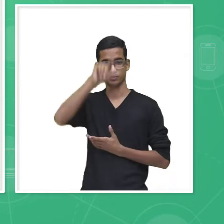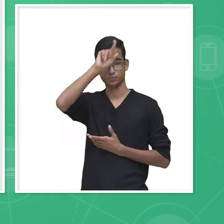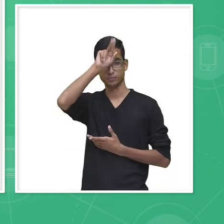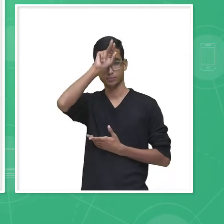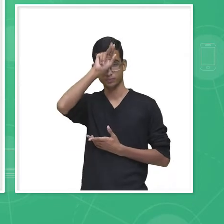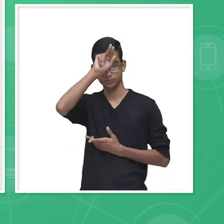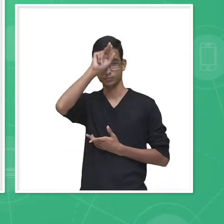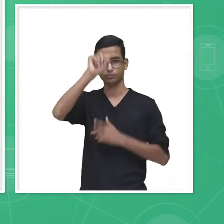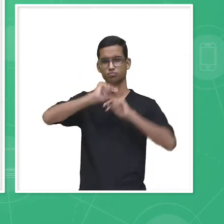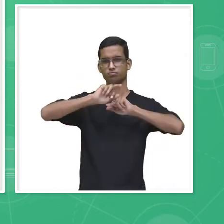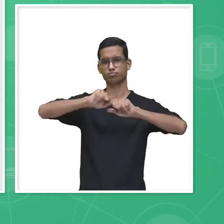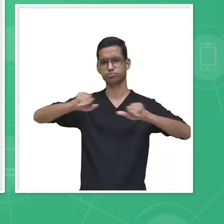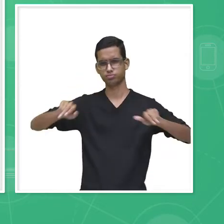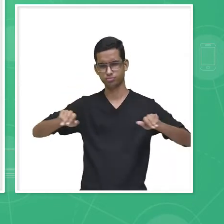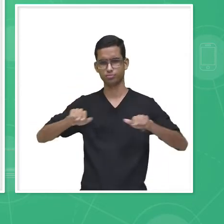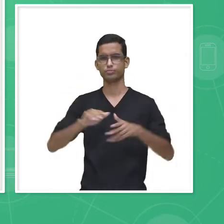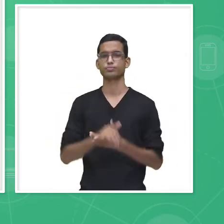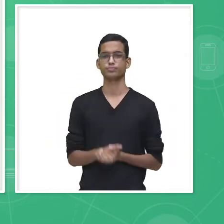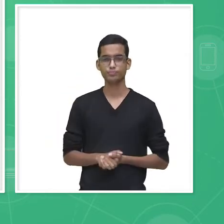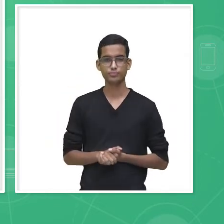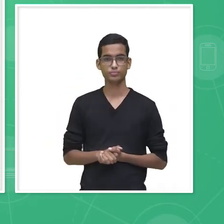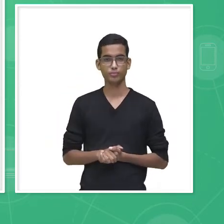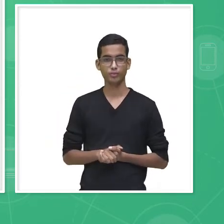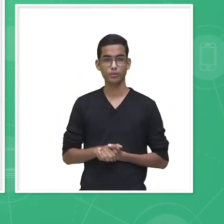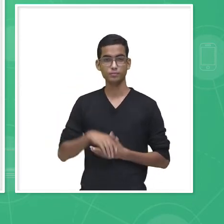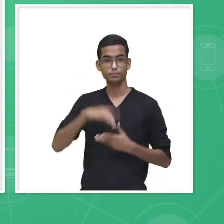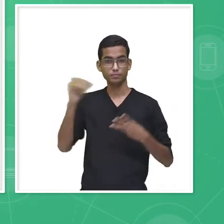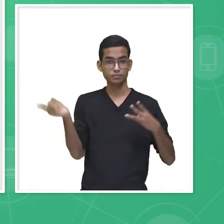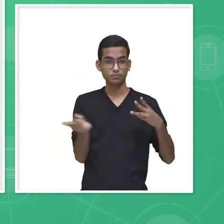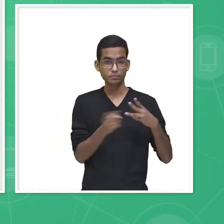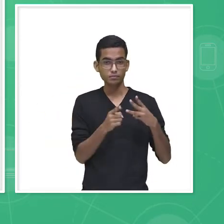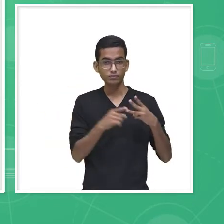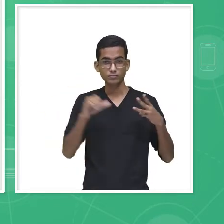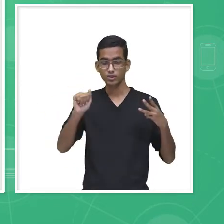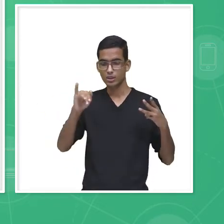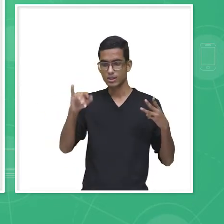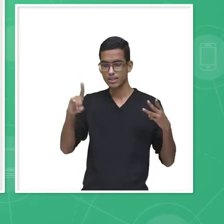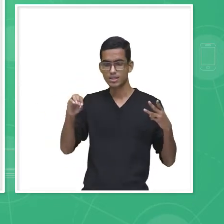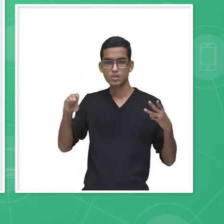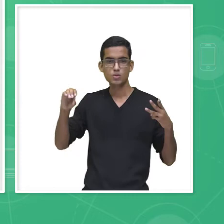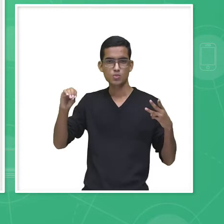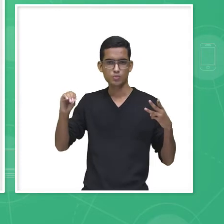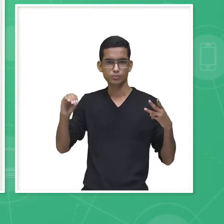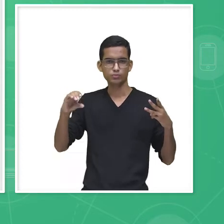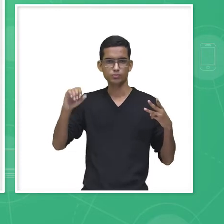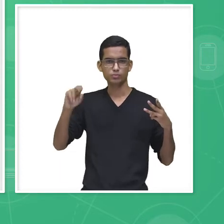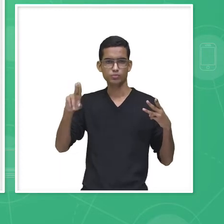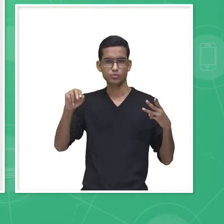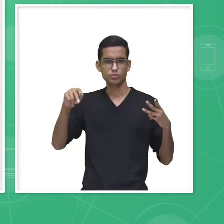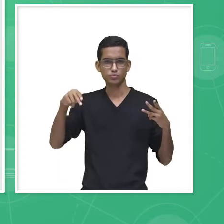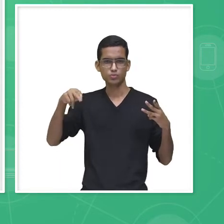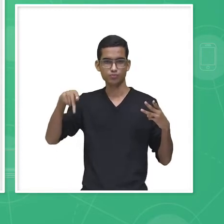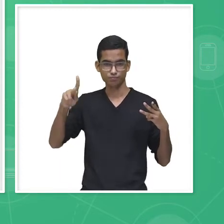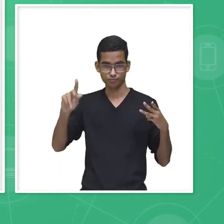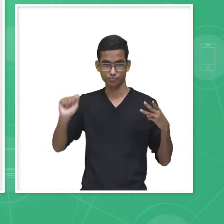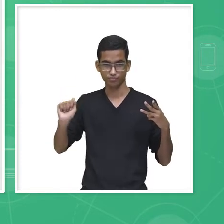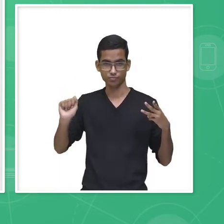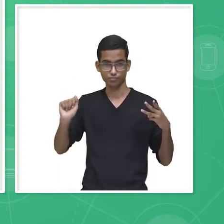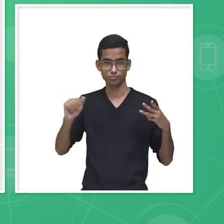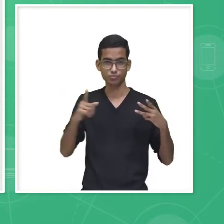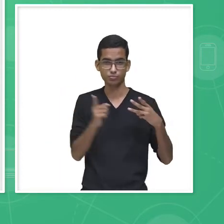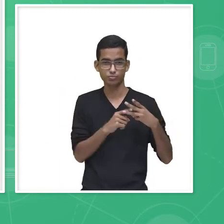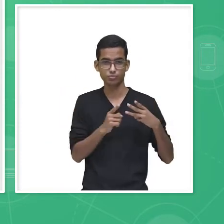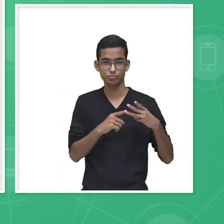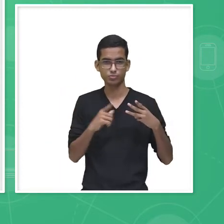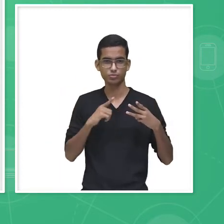conhecido por ter baixa toxicidade e baixa solubilidade tá bom E aí que acontece essa escrita